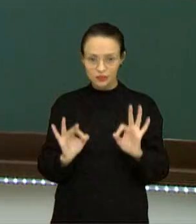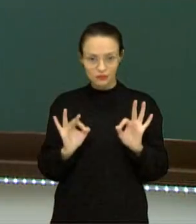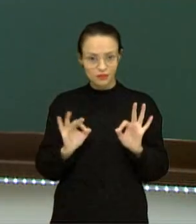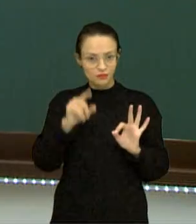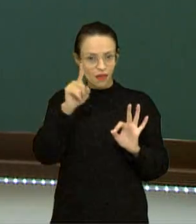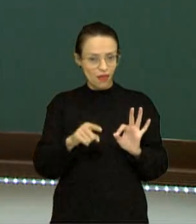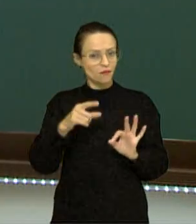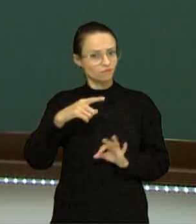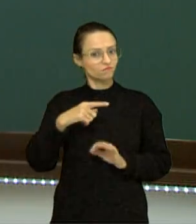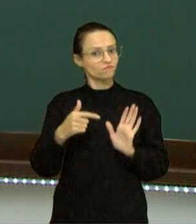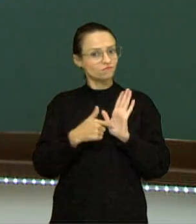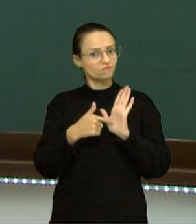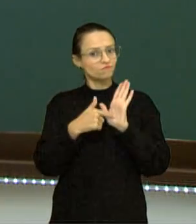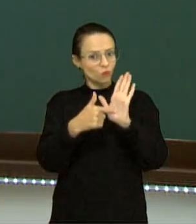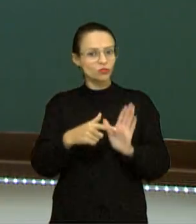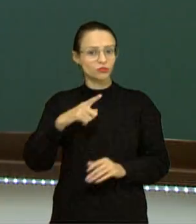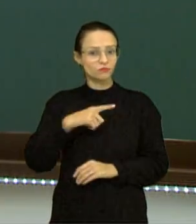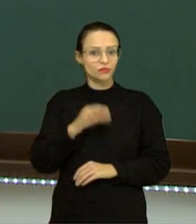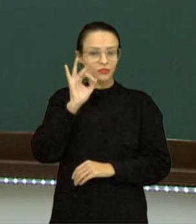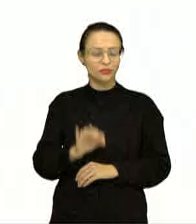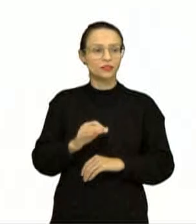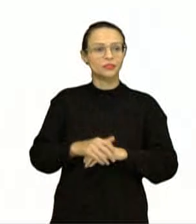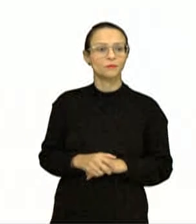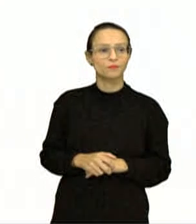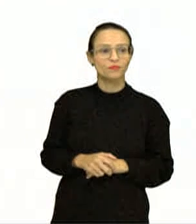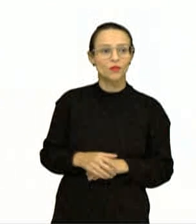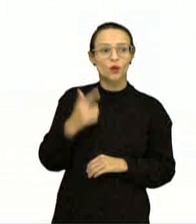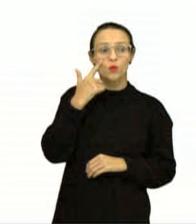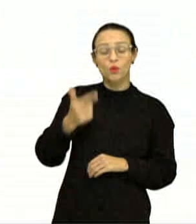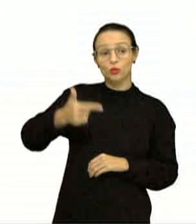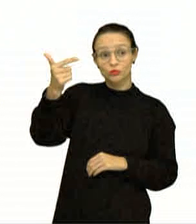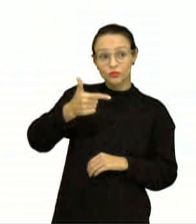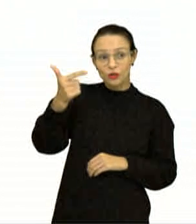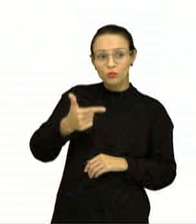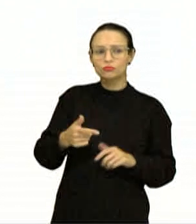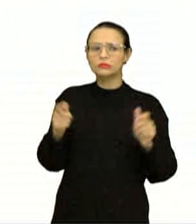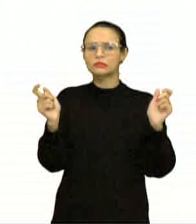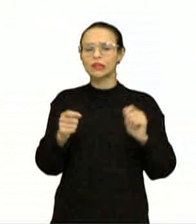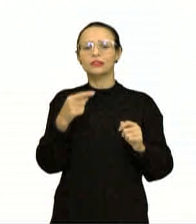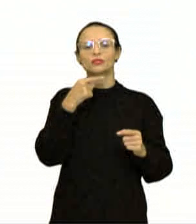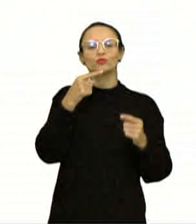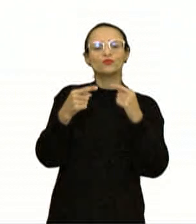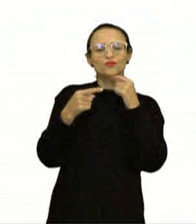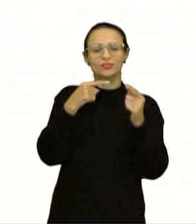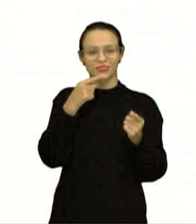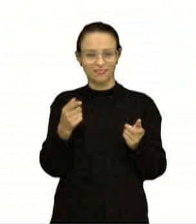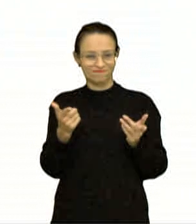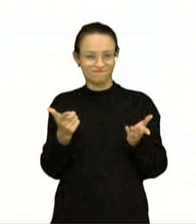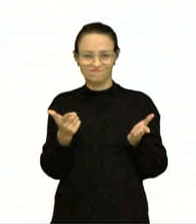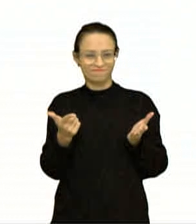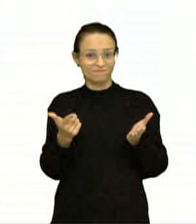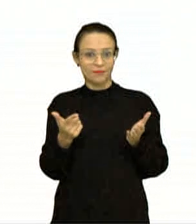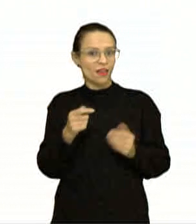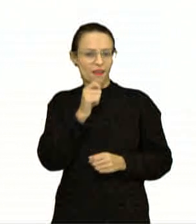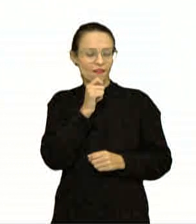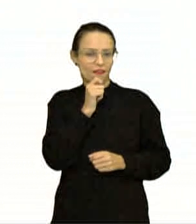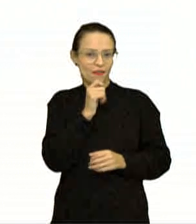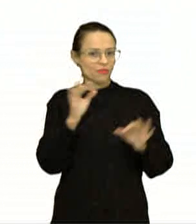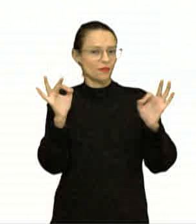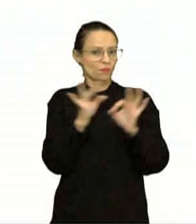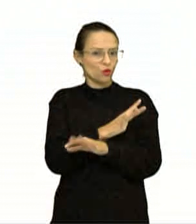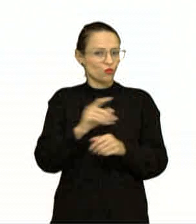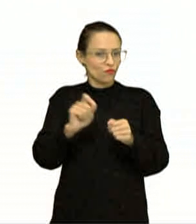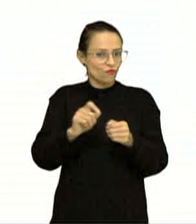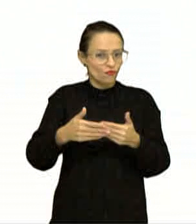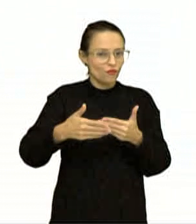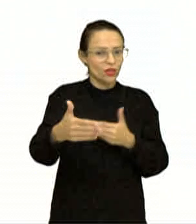certeza. Subjuntivo, a ação possível, porém incerta, que ainda não foi